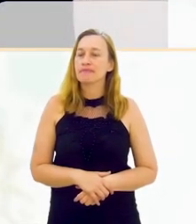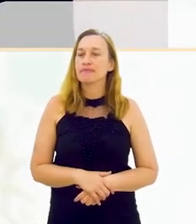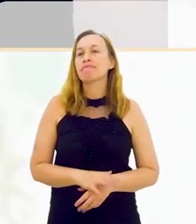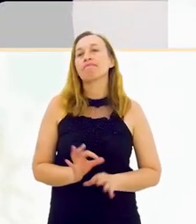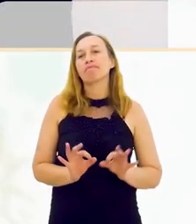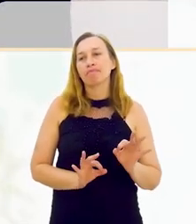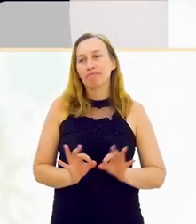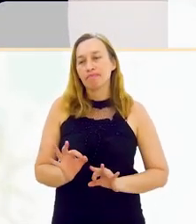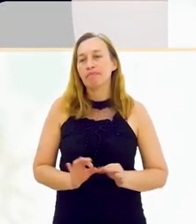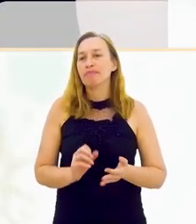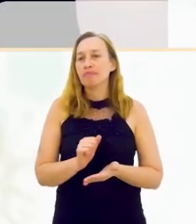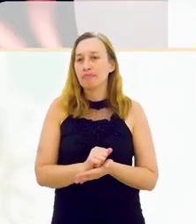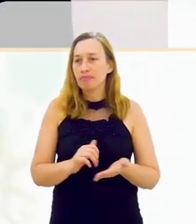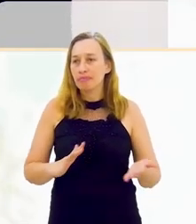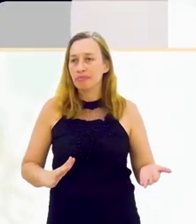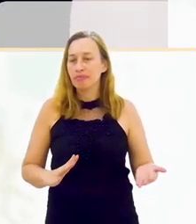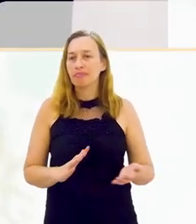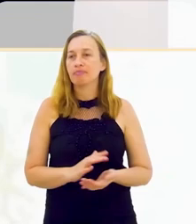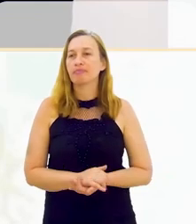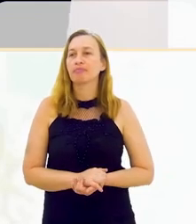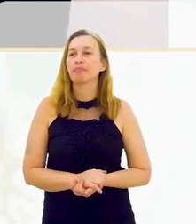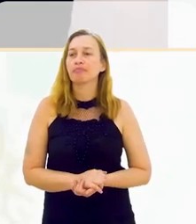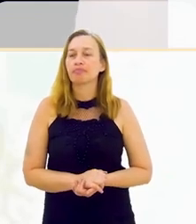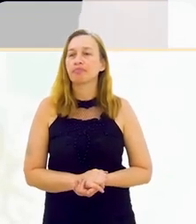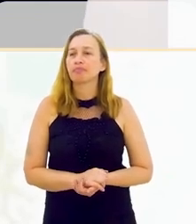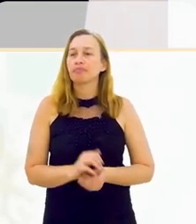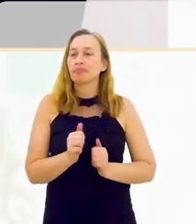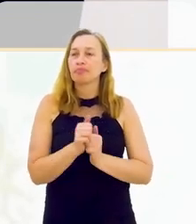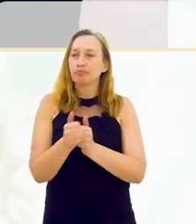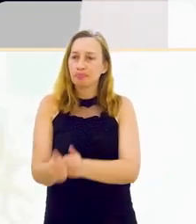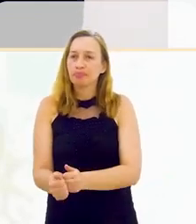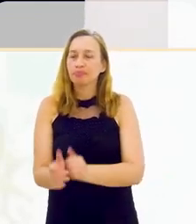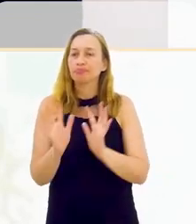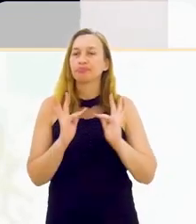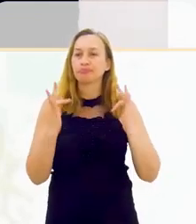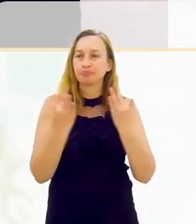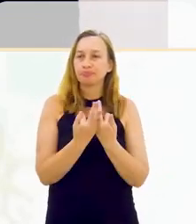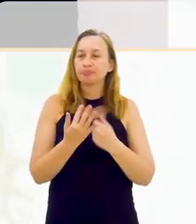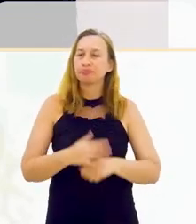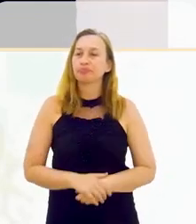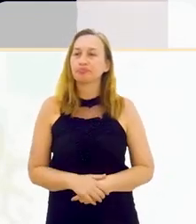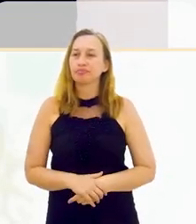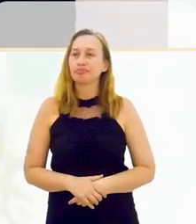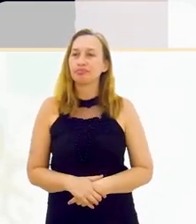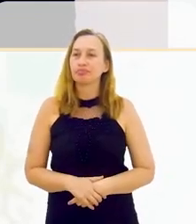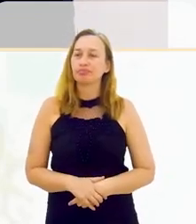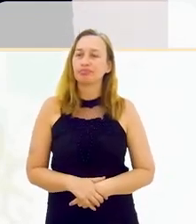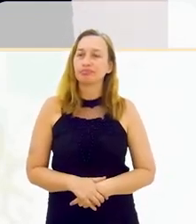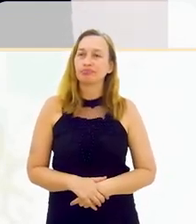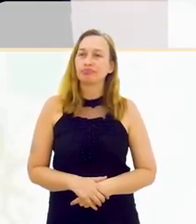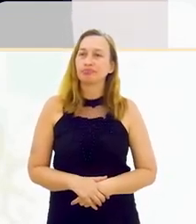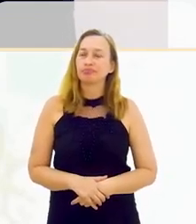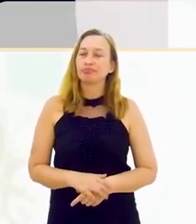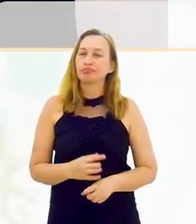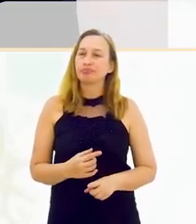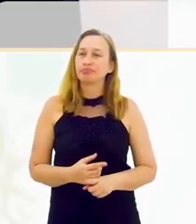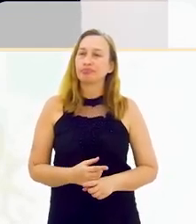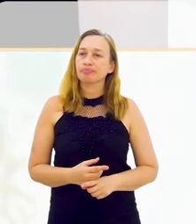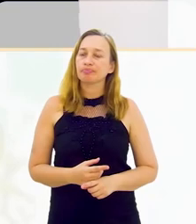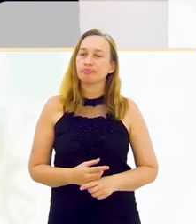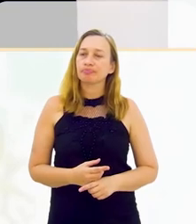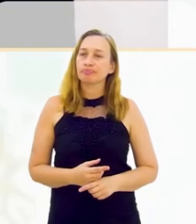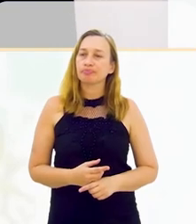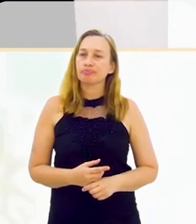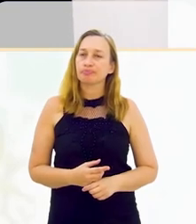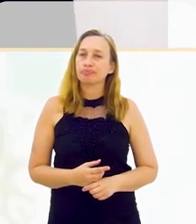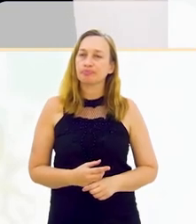Programas. Atividades, frentes. Programas, tem vários programas, assim. Um dos programas é o acompanhamento das famílias, né? Porque é